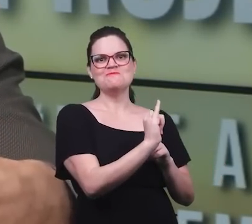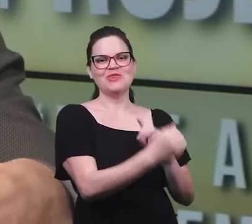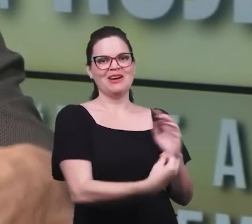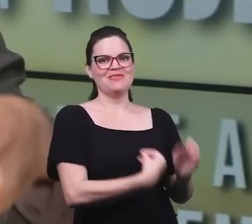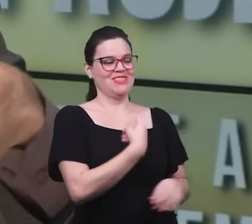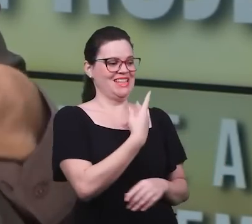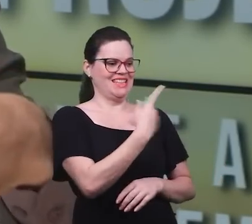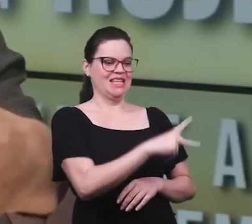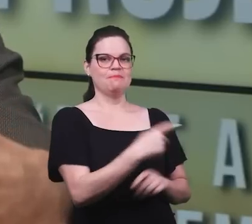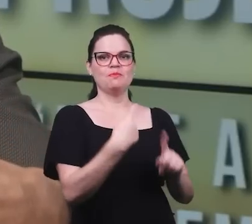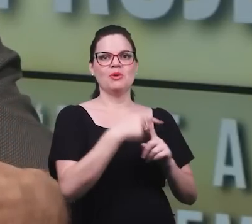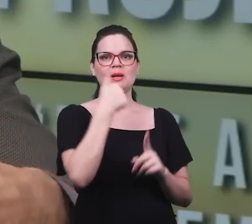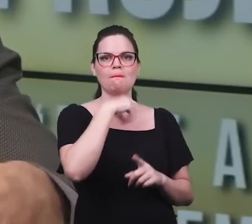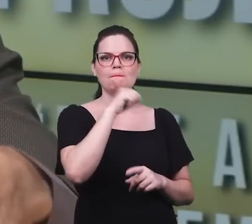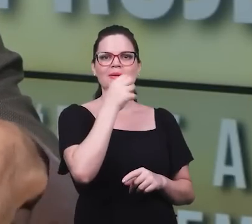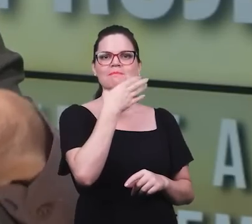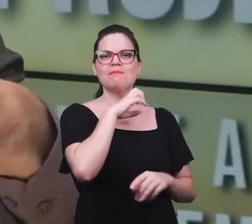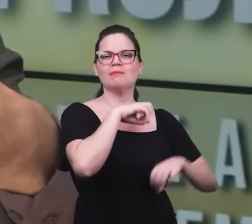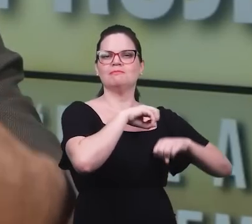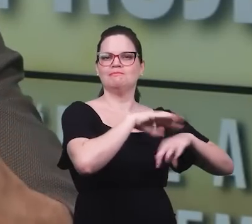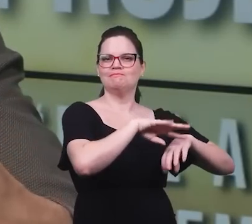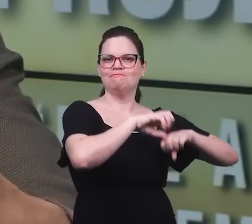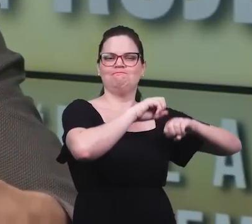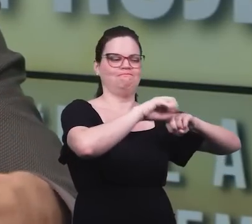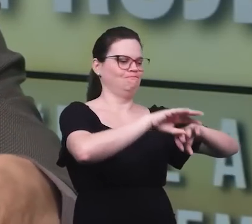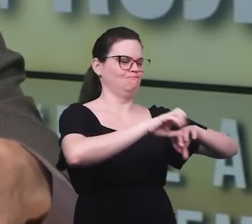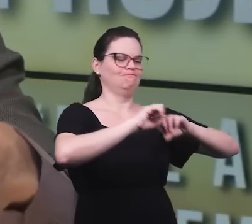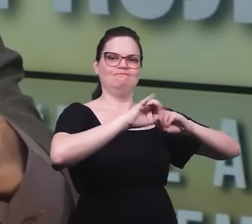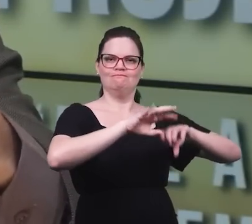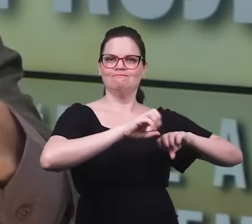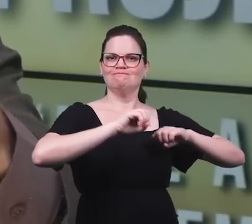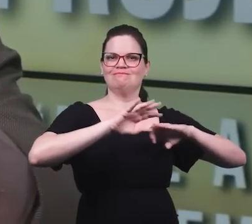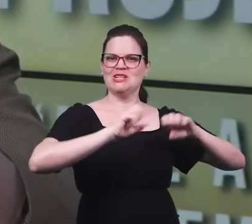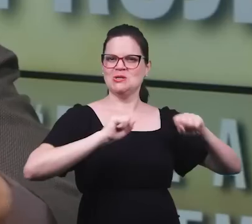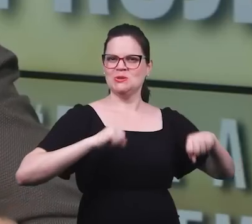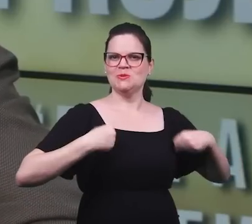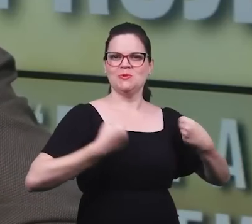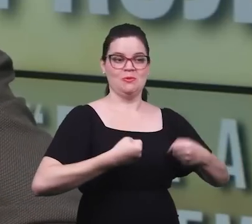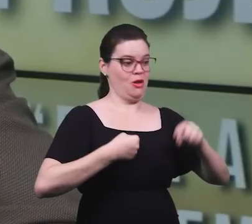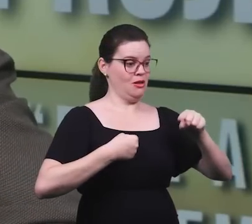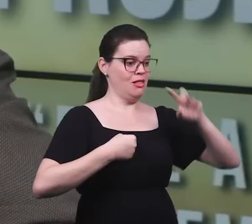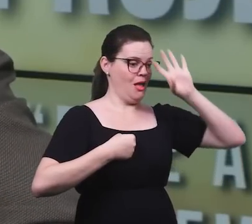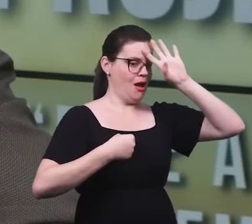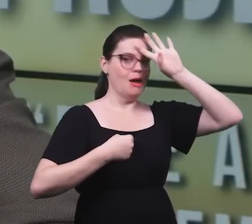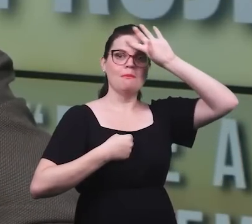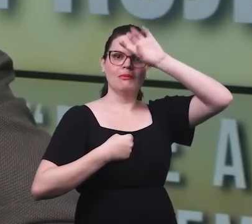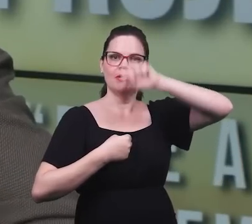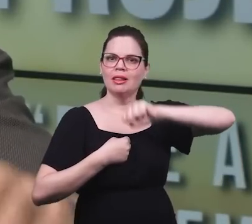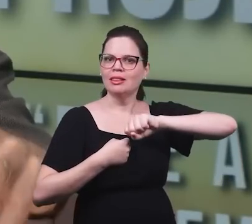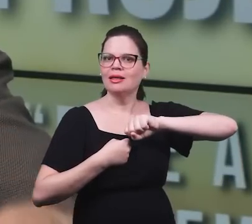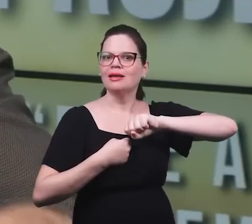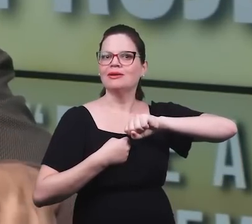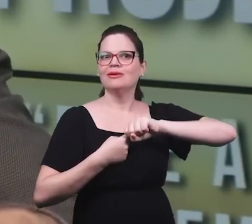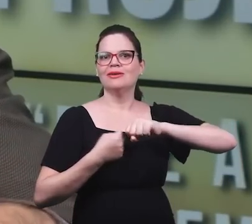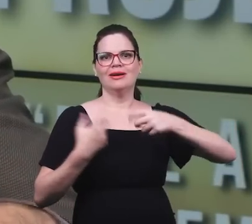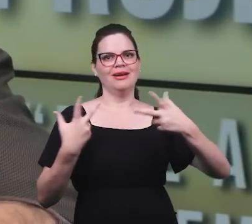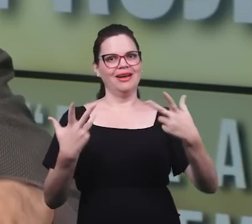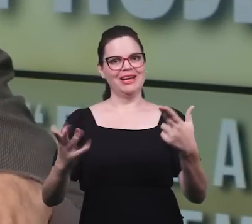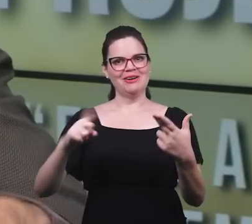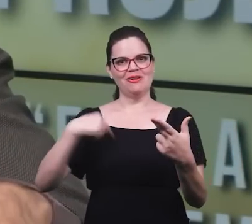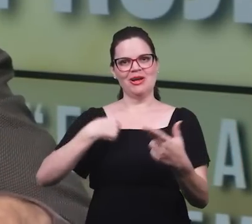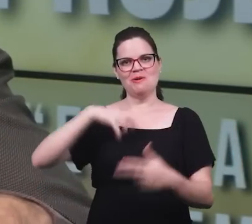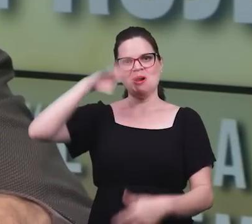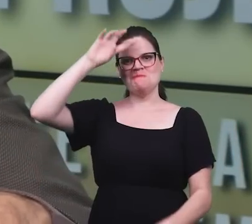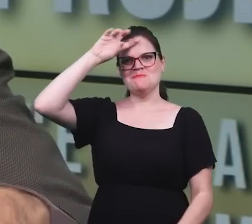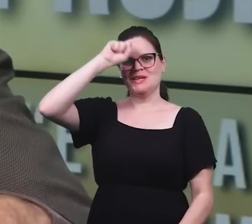vida dele. Os pais nutriram também, sustentaram aquilo. E ele aprendeu agora essa bênção. Perfeito. Nós aprendemos uma coisa: se